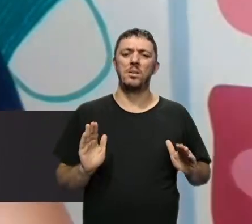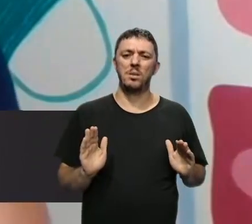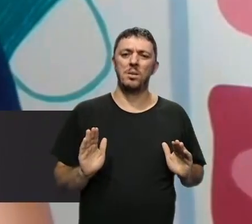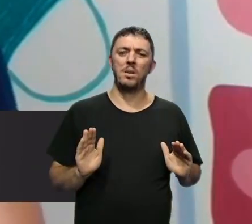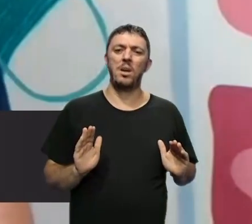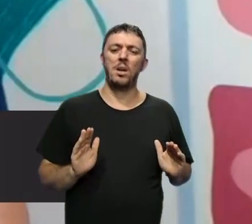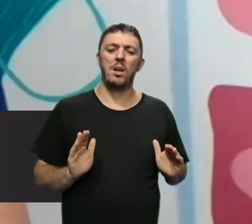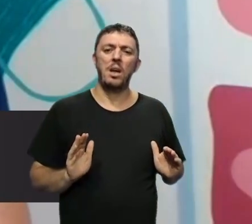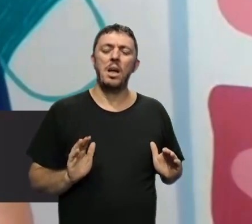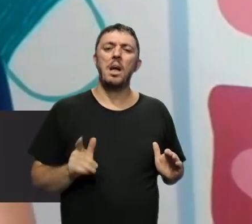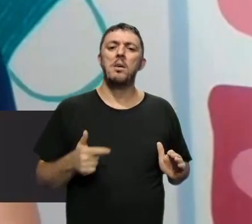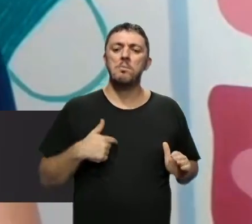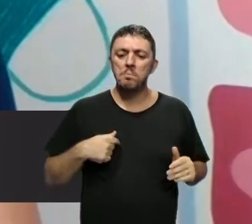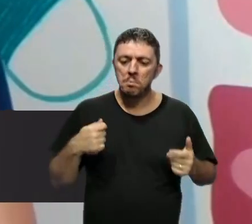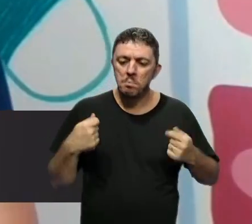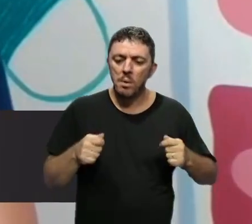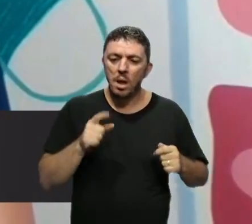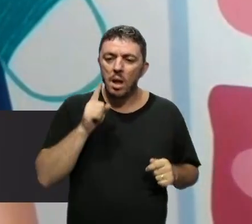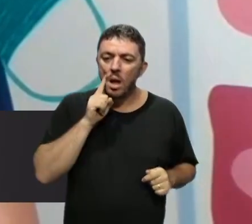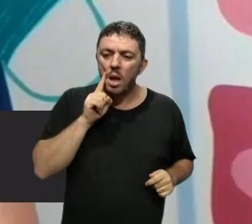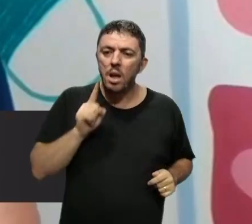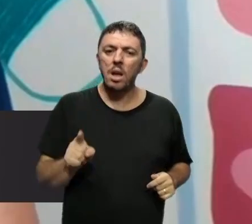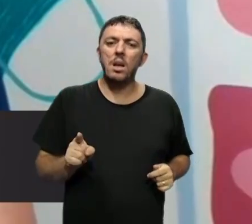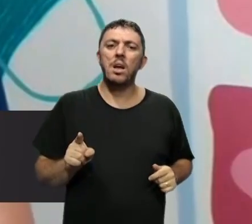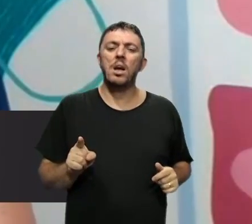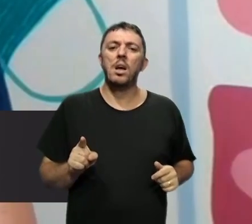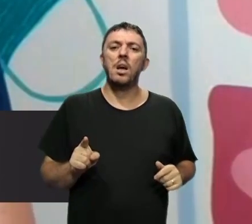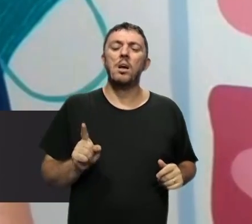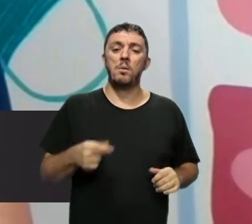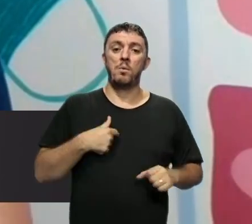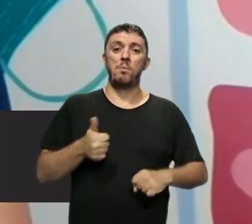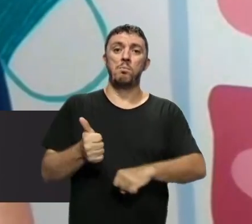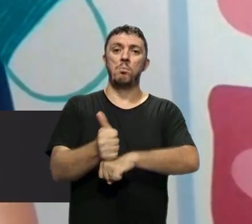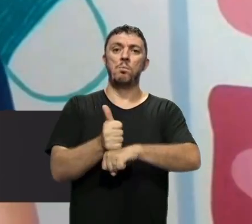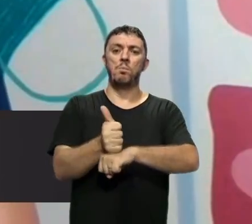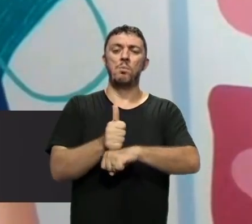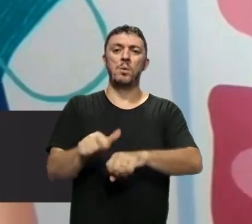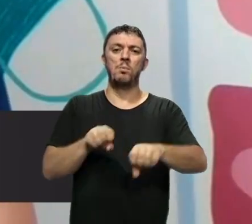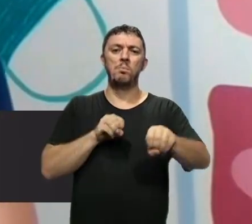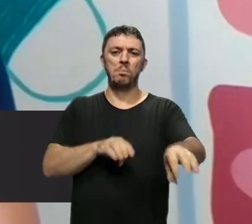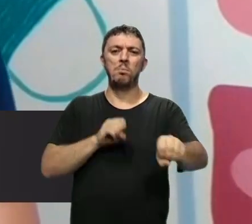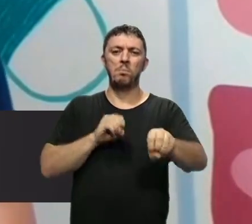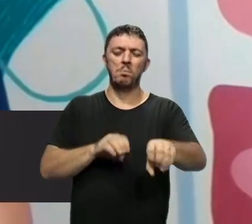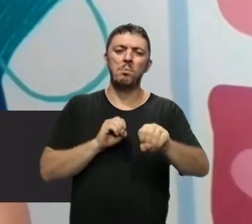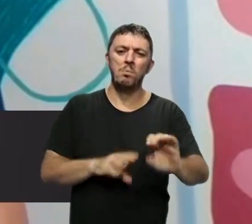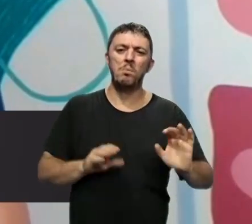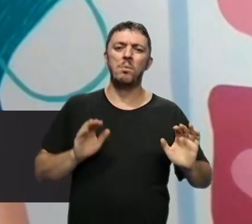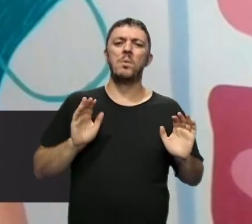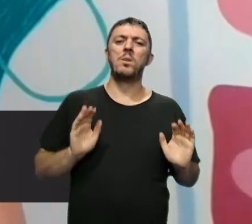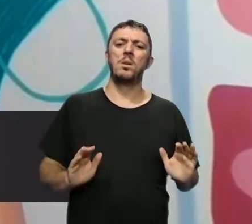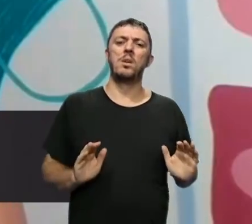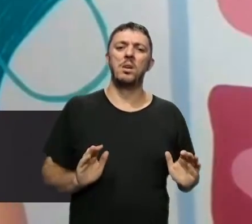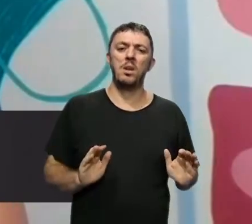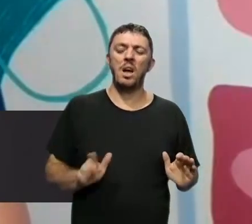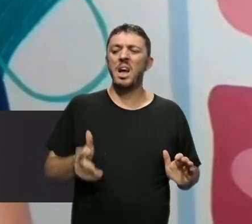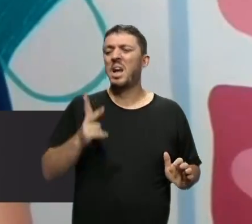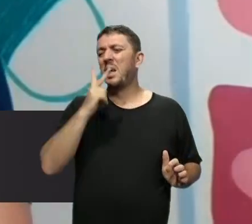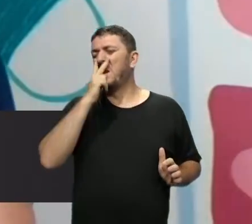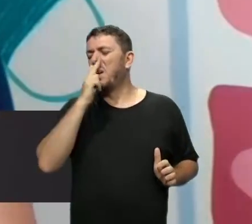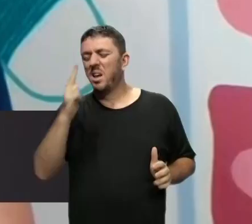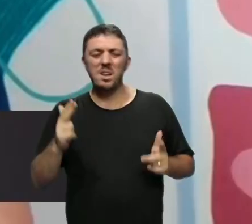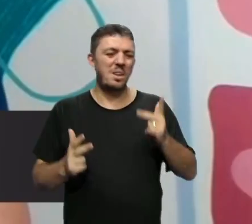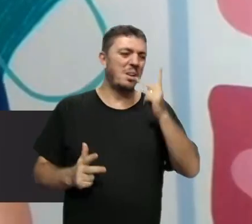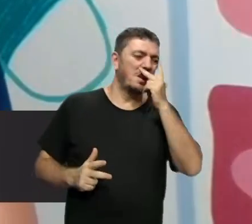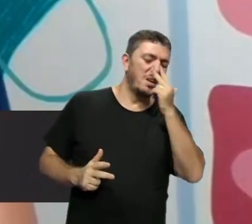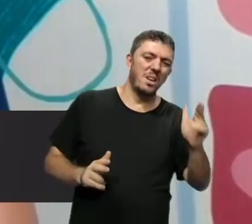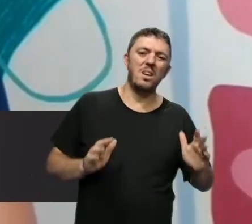eu preciso me encontrar, me apoderar desse lugar de profissional da educação. Sair de um lugar de achismo, de acho que estou fazendo